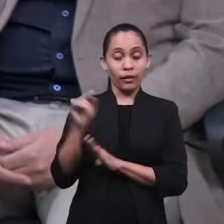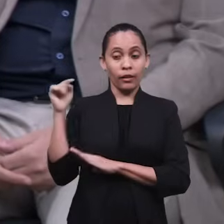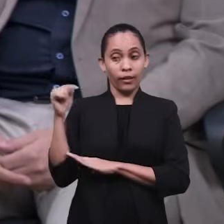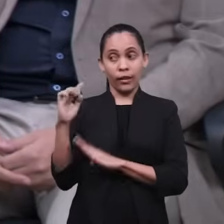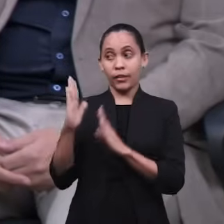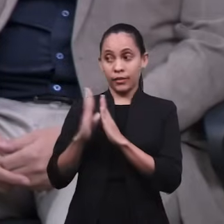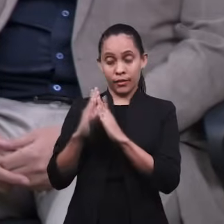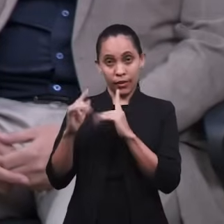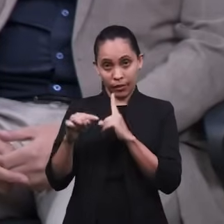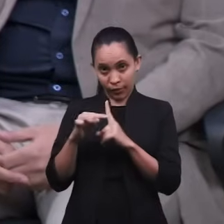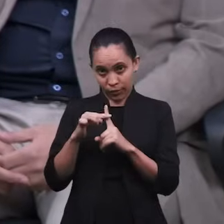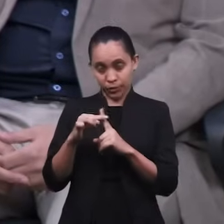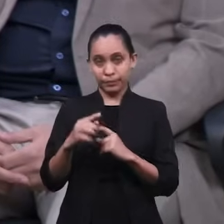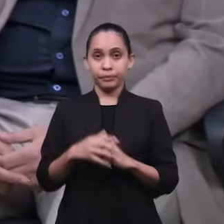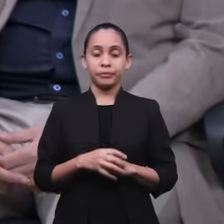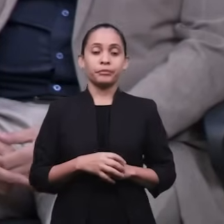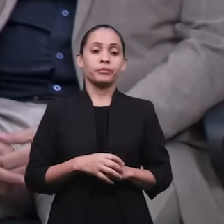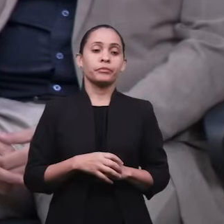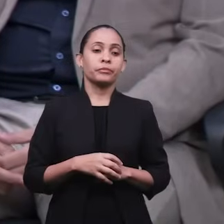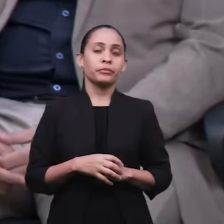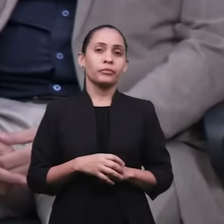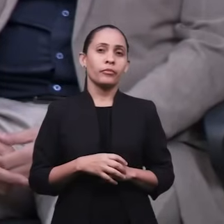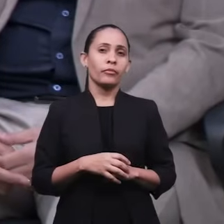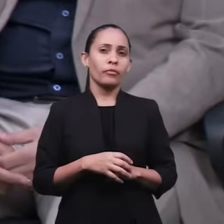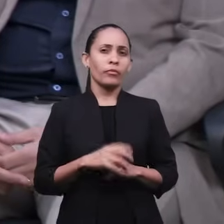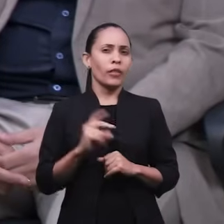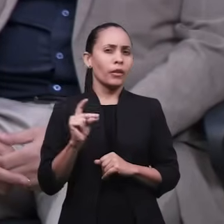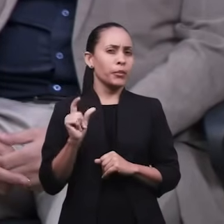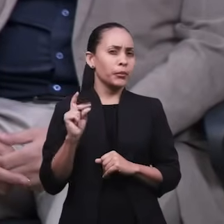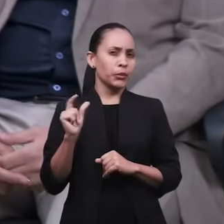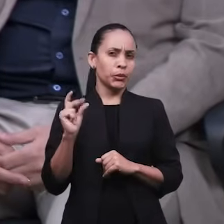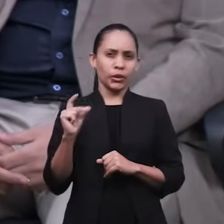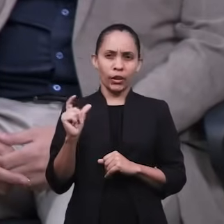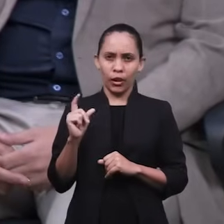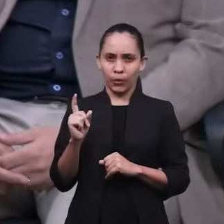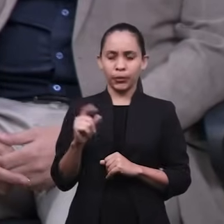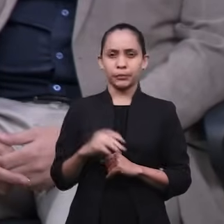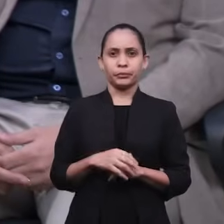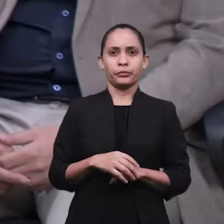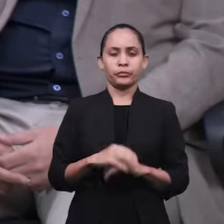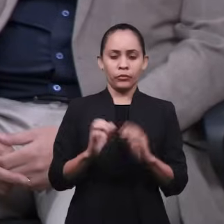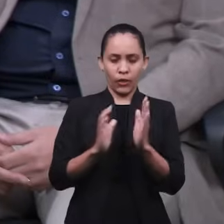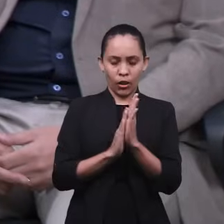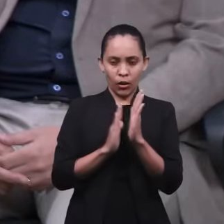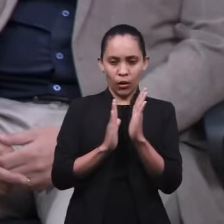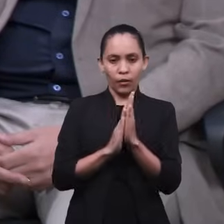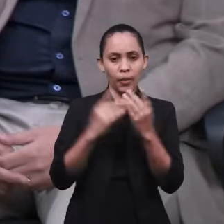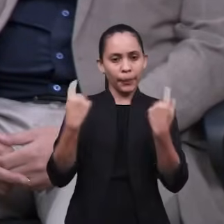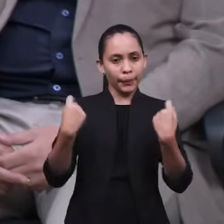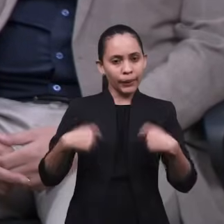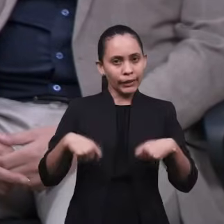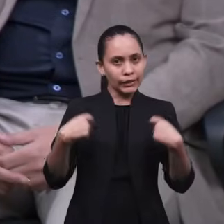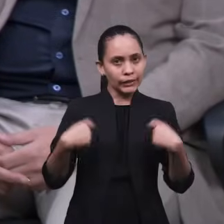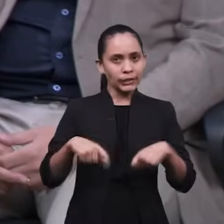na igreja, que já é antiga, é que os louvores devem